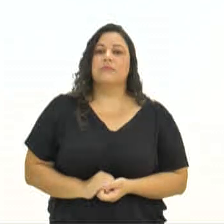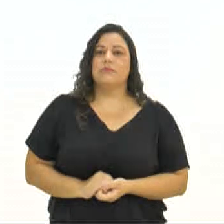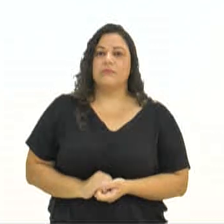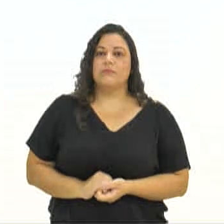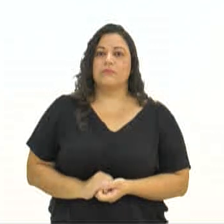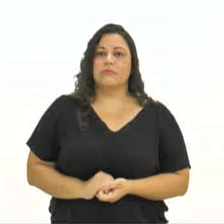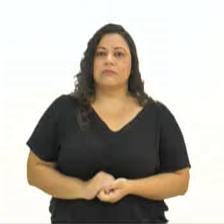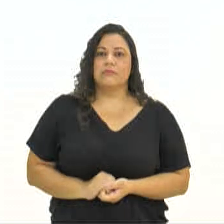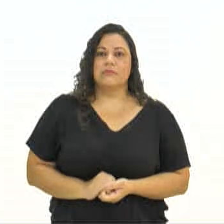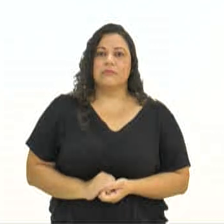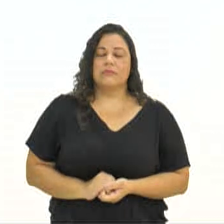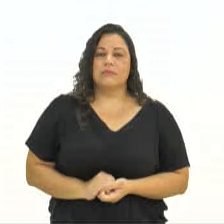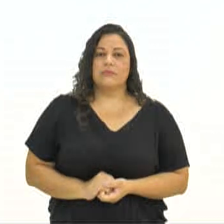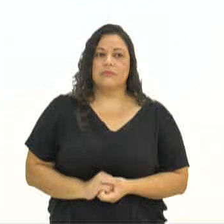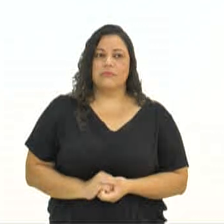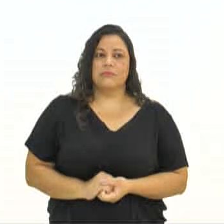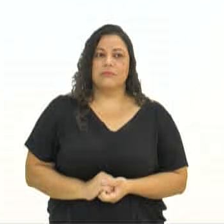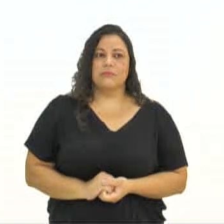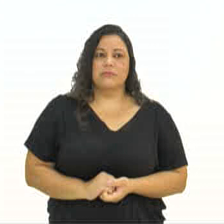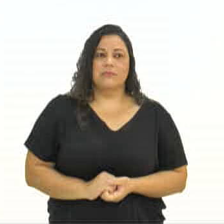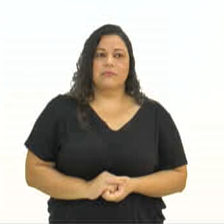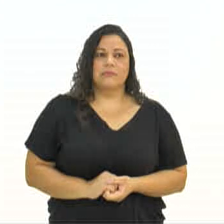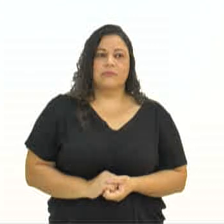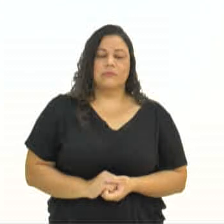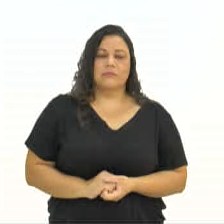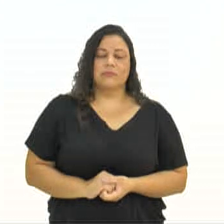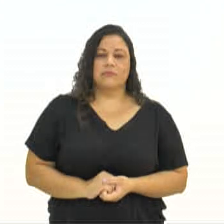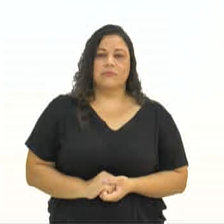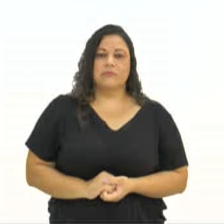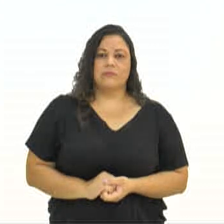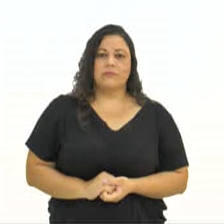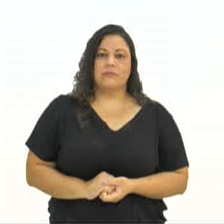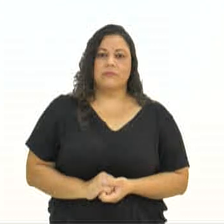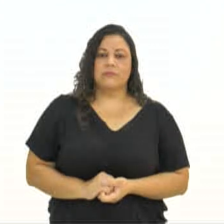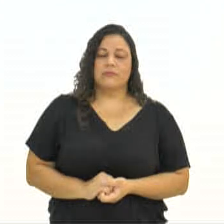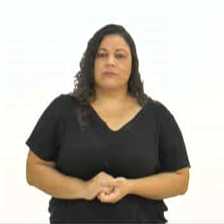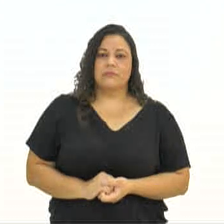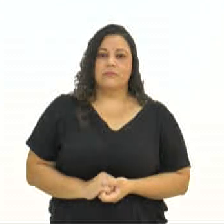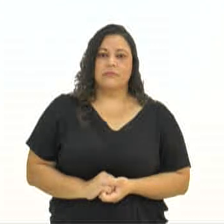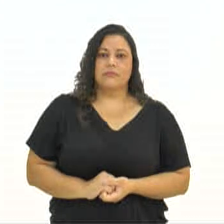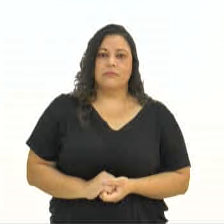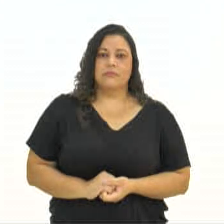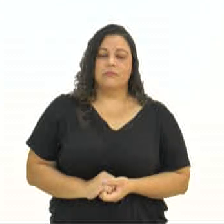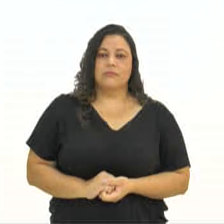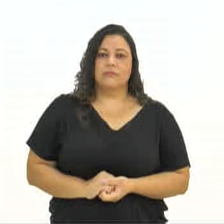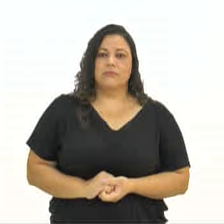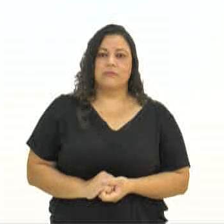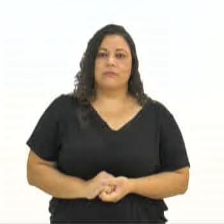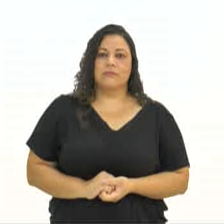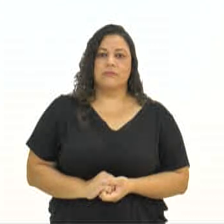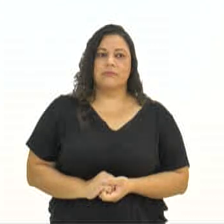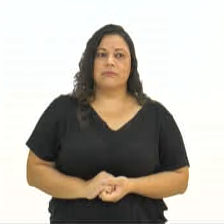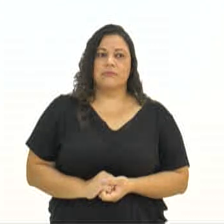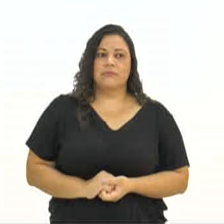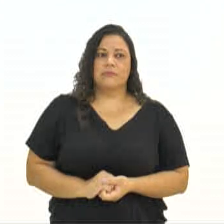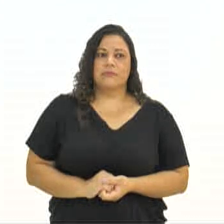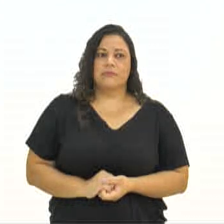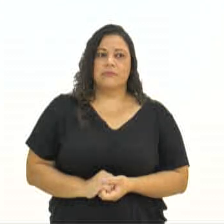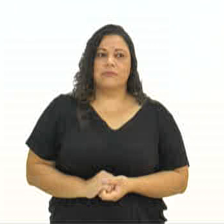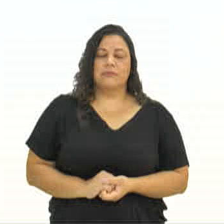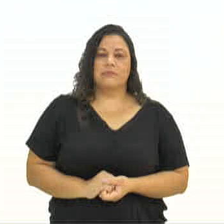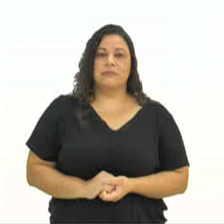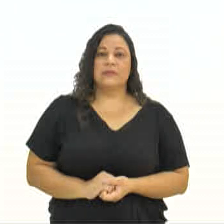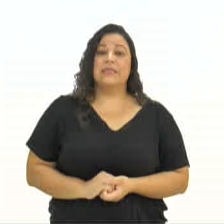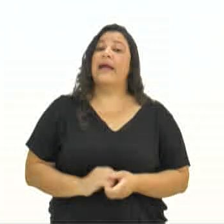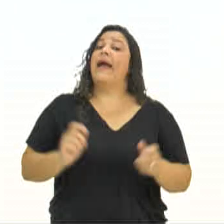compartir livros com seus vecinos e com Rudd, um homem judío que vive escondido em seu hogar. Hogar significa lar.